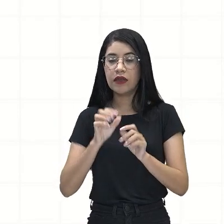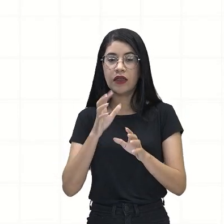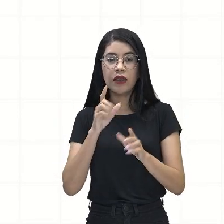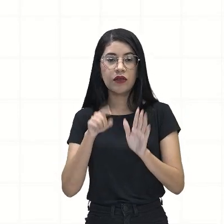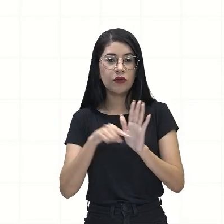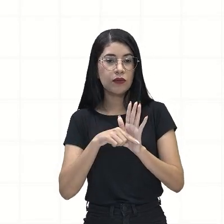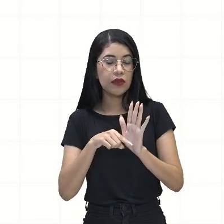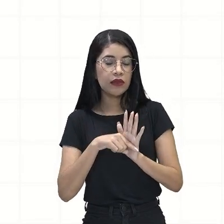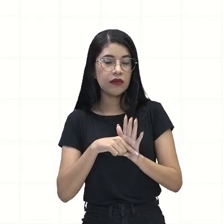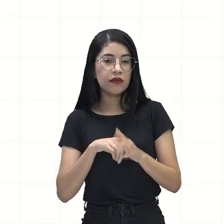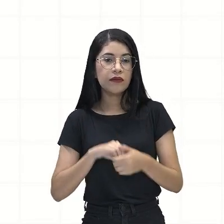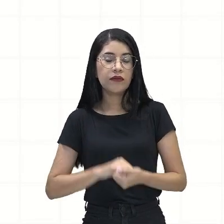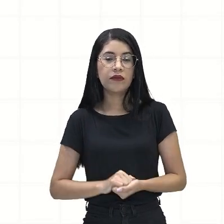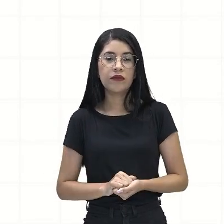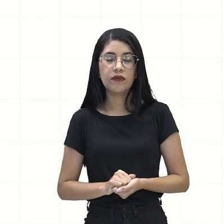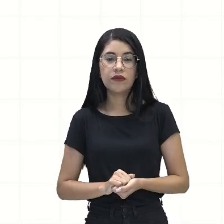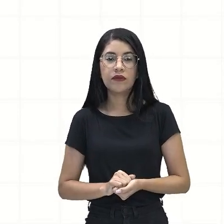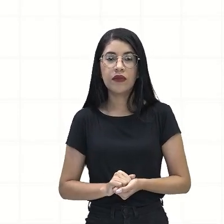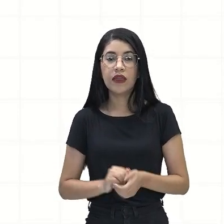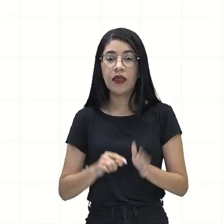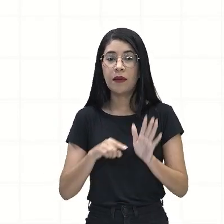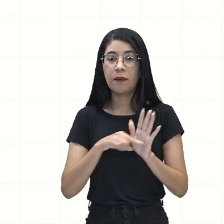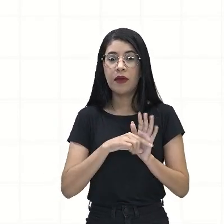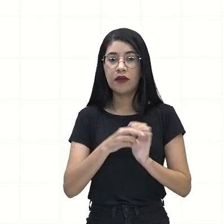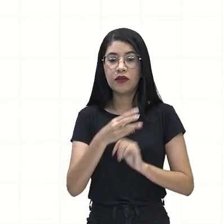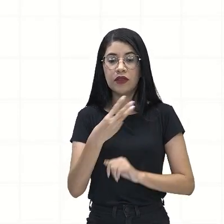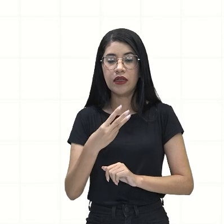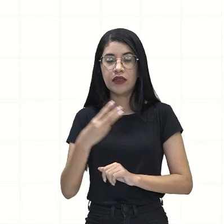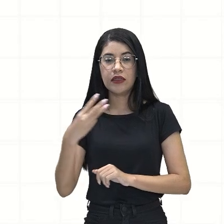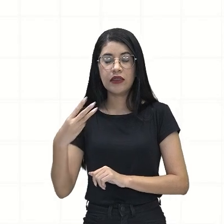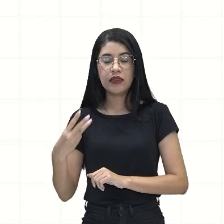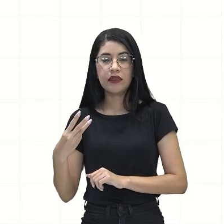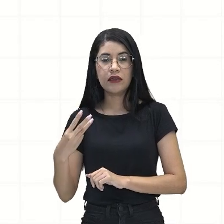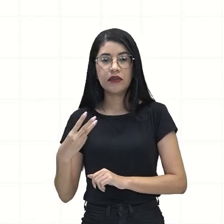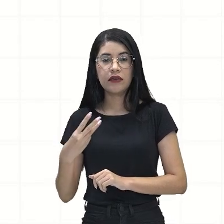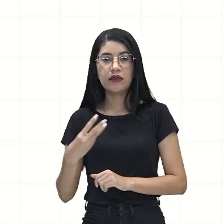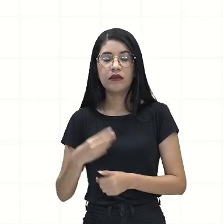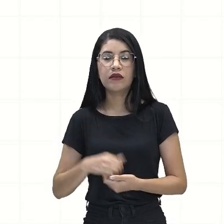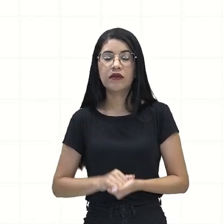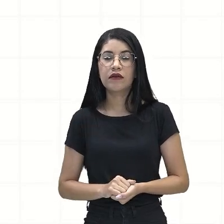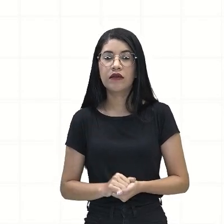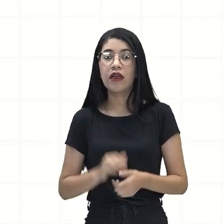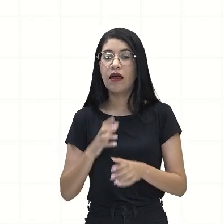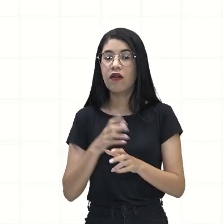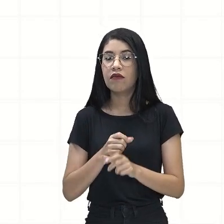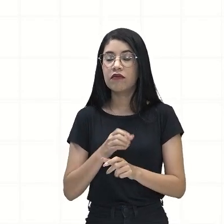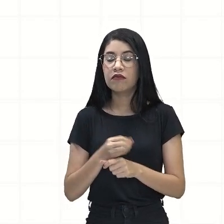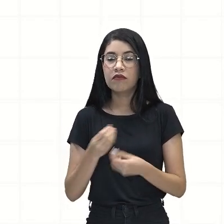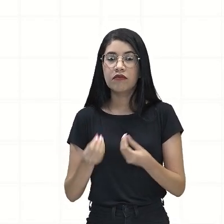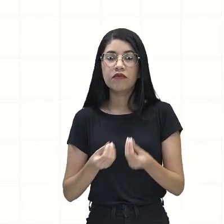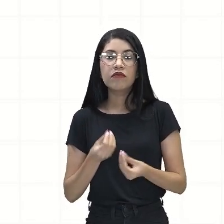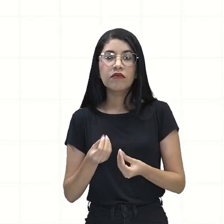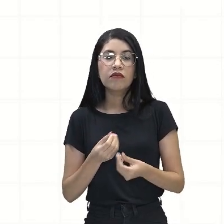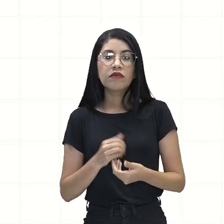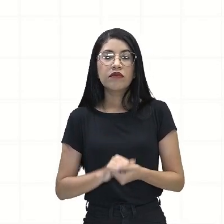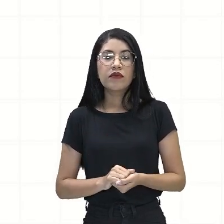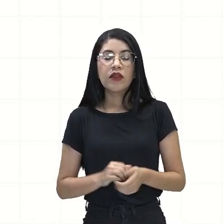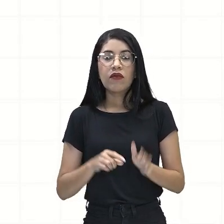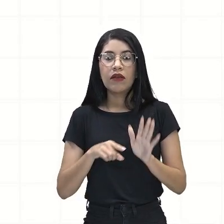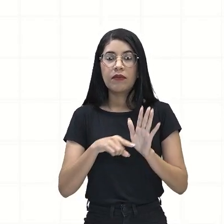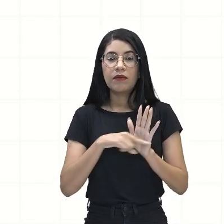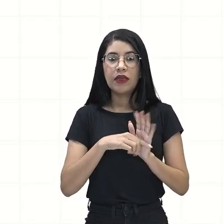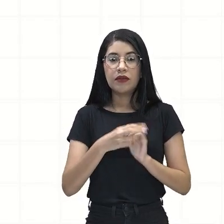Faz a subtração aqui de menos 3 e 3. Então, se eu fizer essa subtração, vai ficar menos